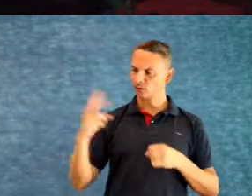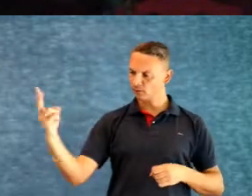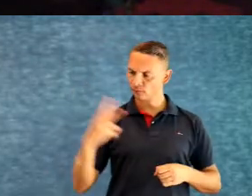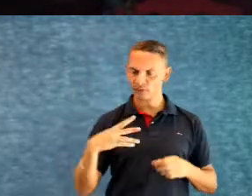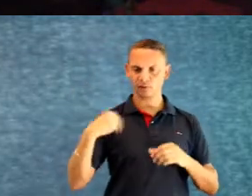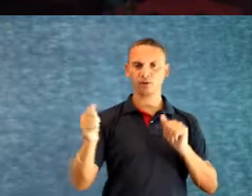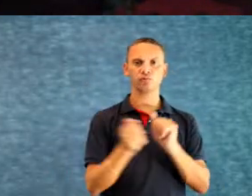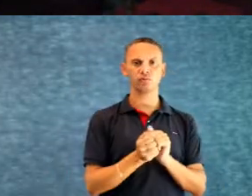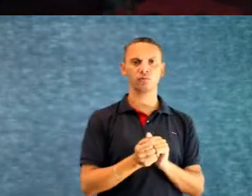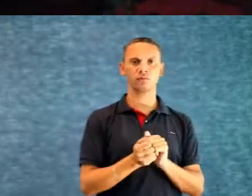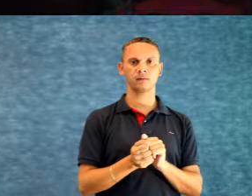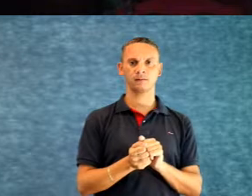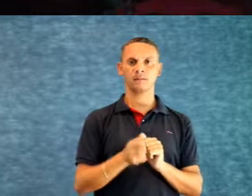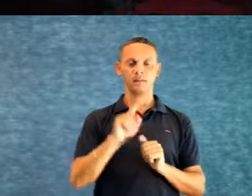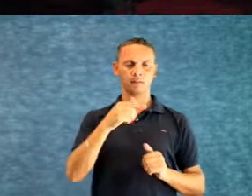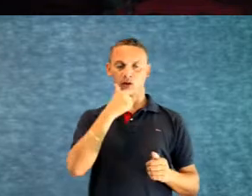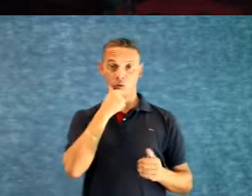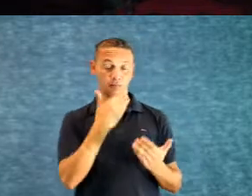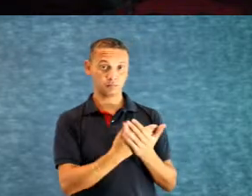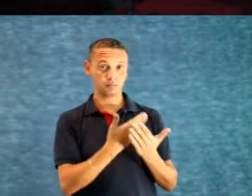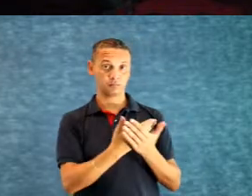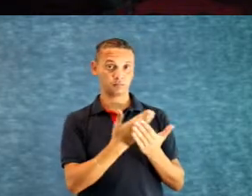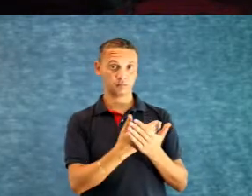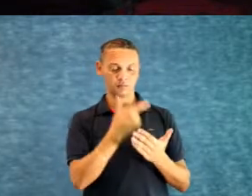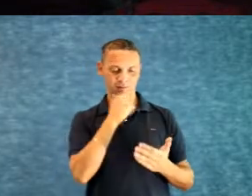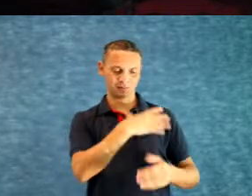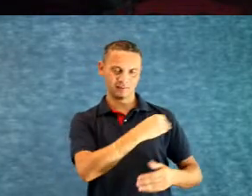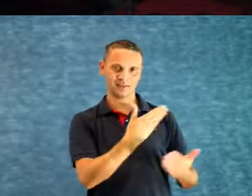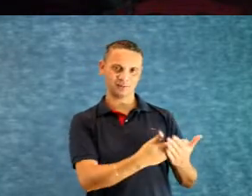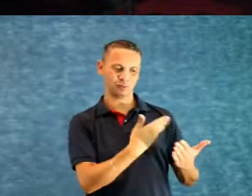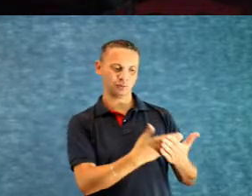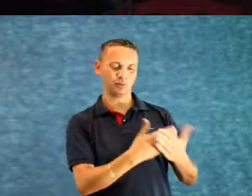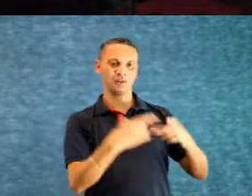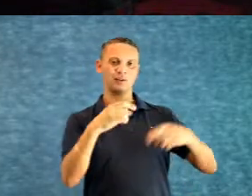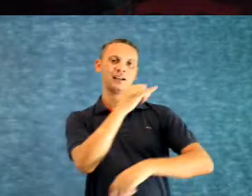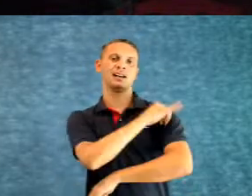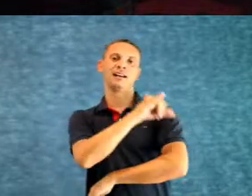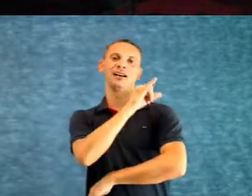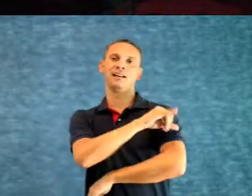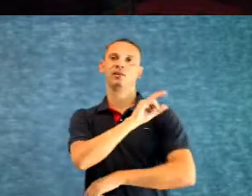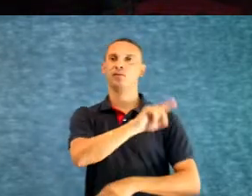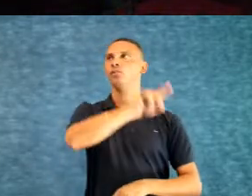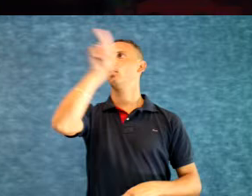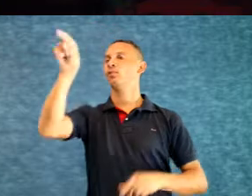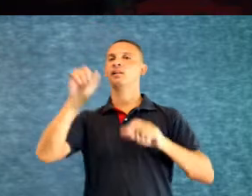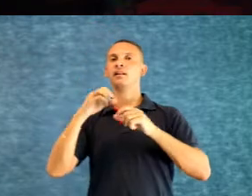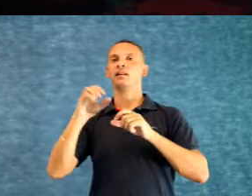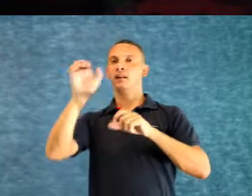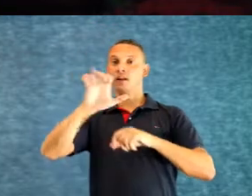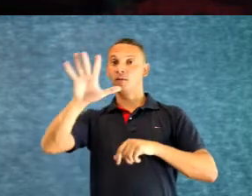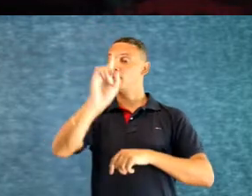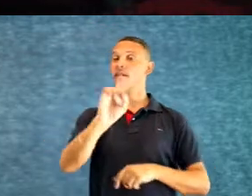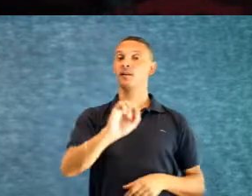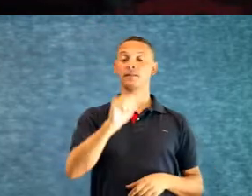era tradutora. Nízia publicava em francês, ela traduzia para o inglês, Nízia publicava em italiano, ela traduzia para o francês, sabe,